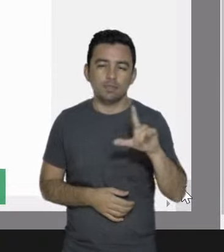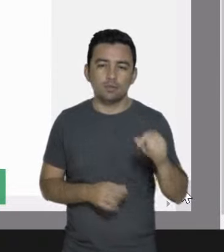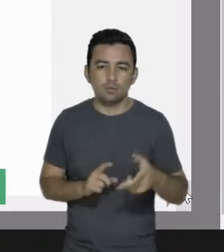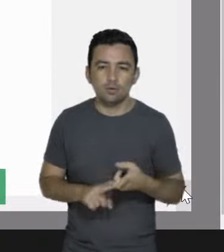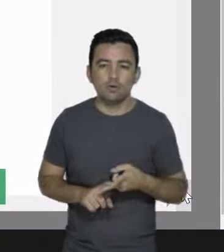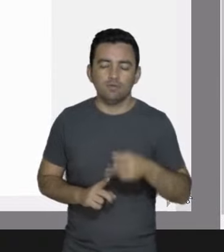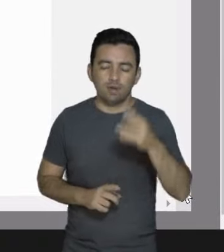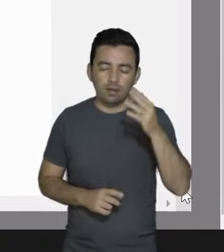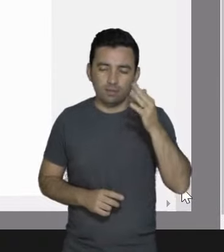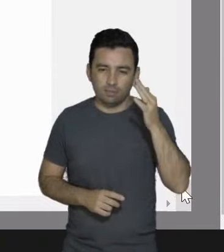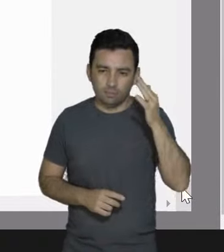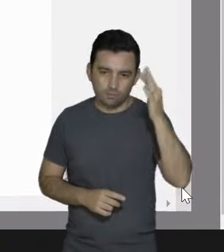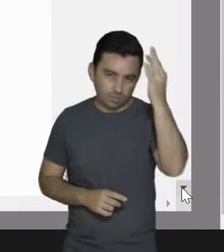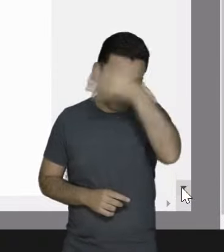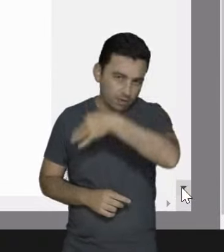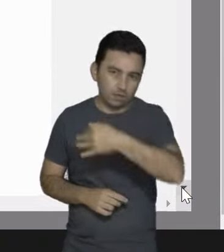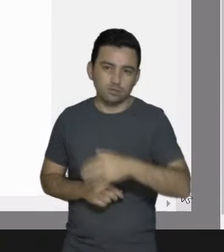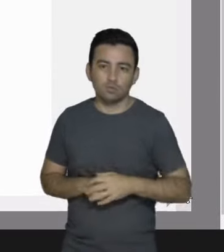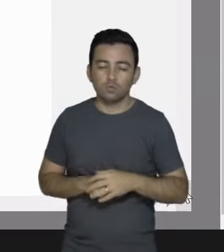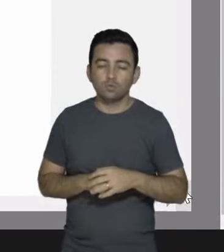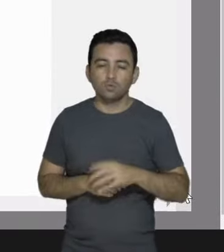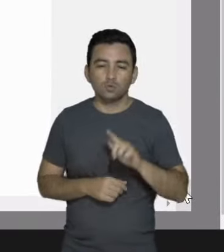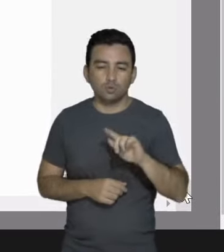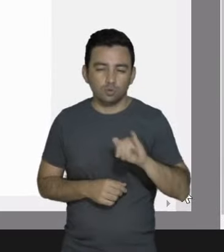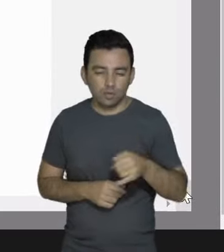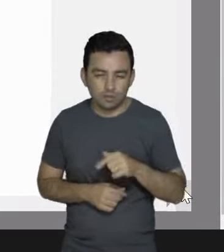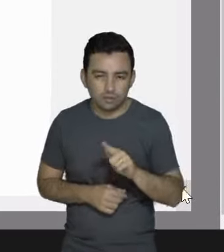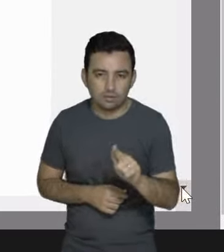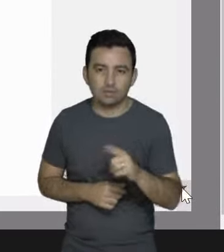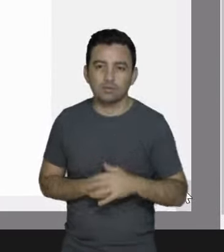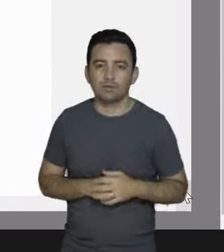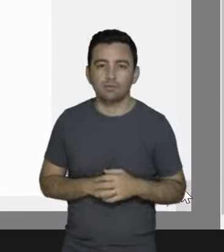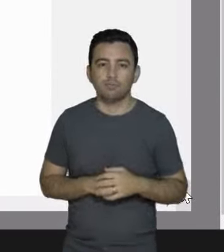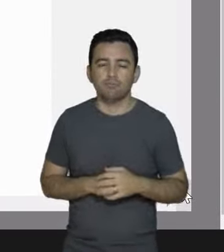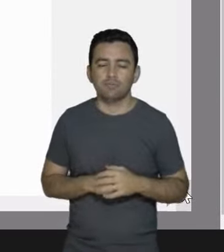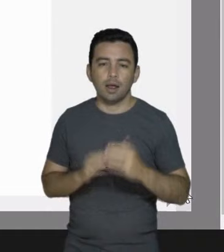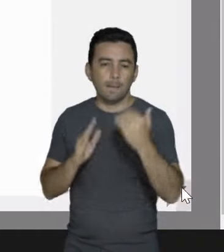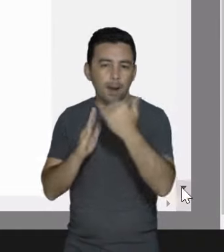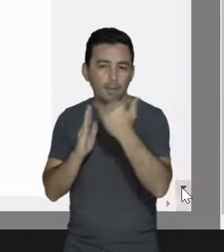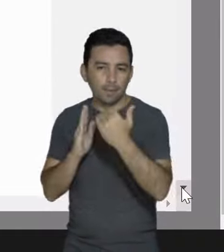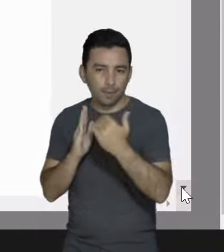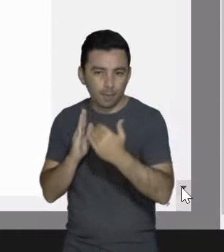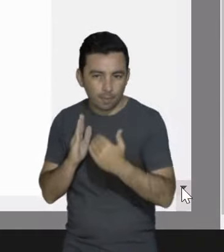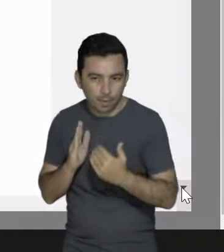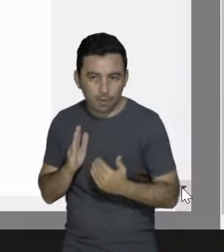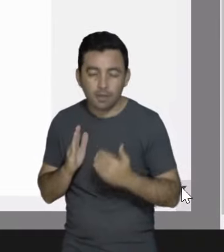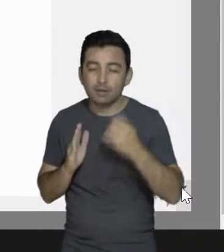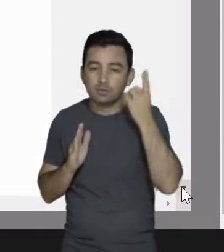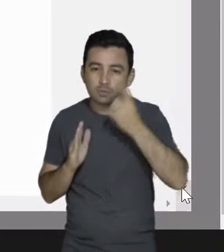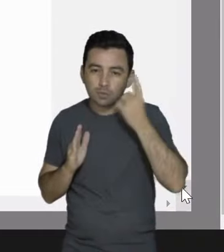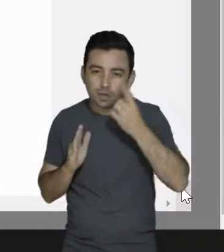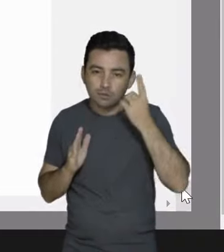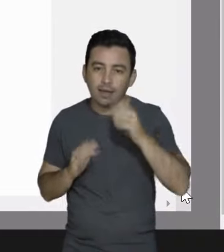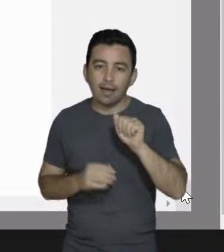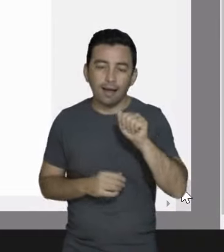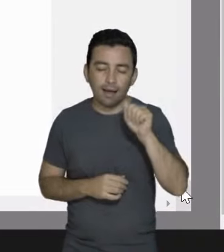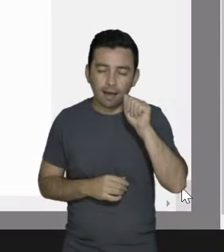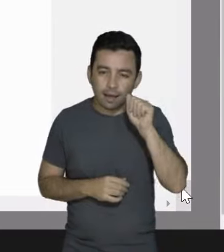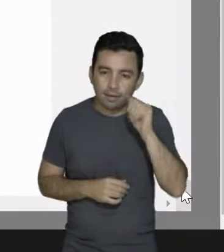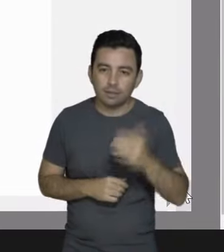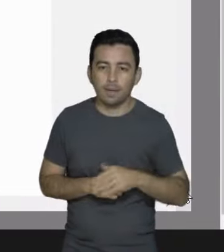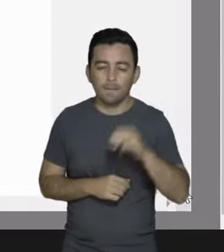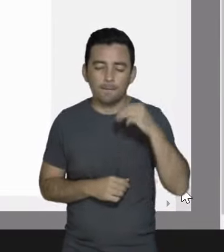Fabiano da Luz Deputado Júlio Garcia Deputado repórter Sérgio Guimarães deputada Ana campagnolo Deputado Márcio Machado